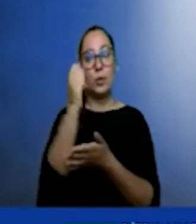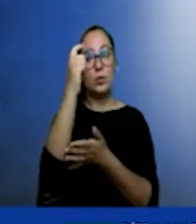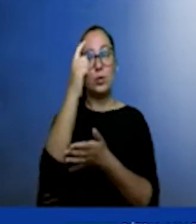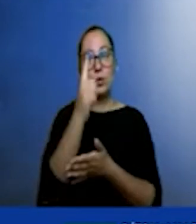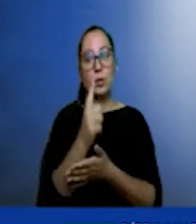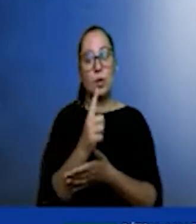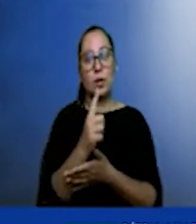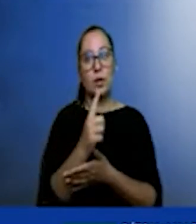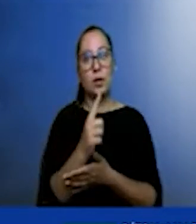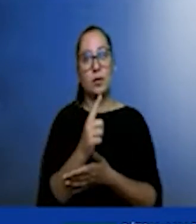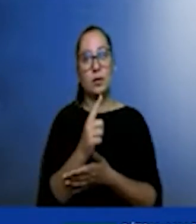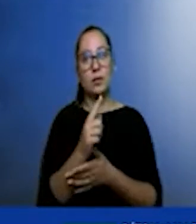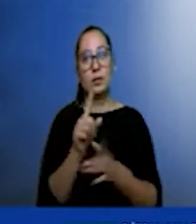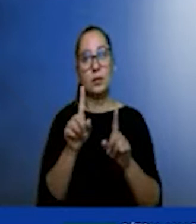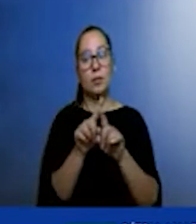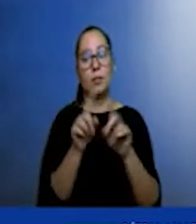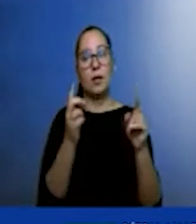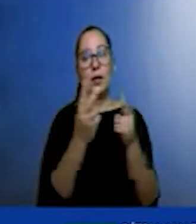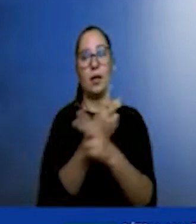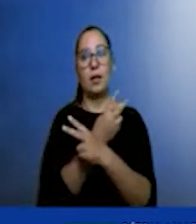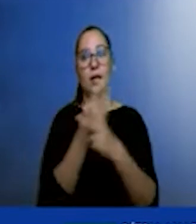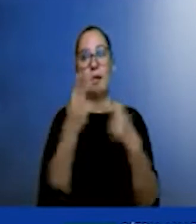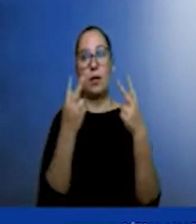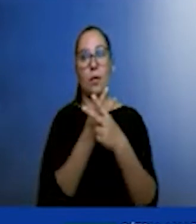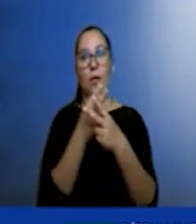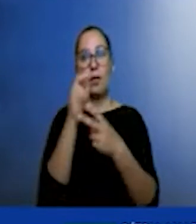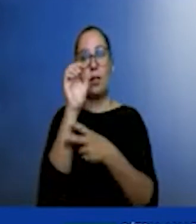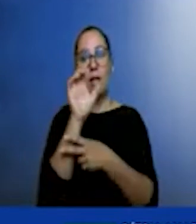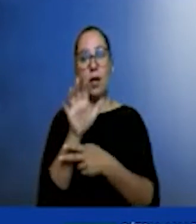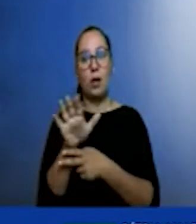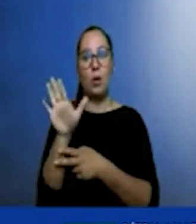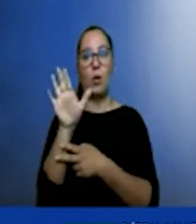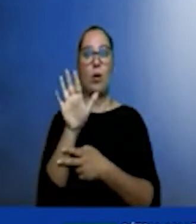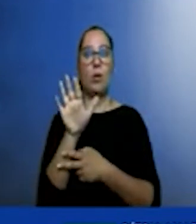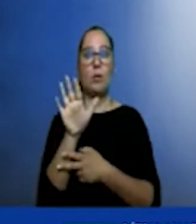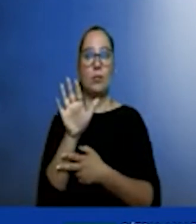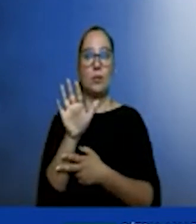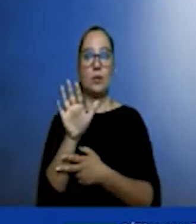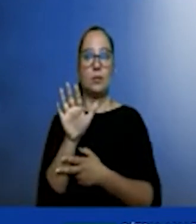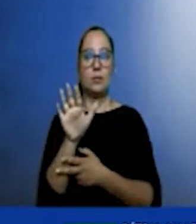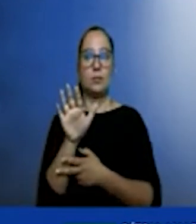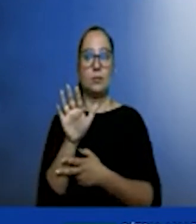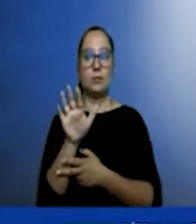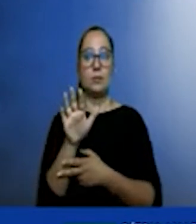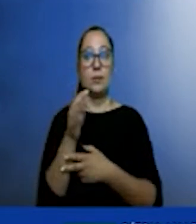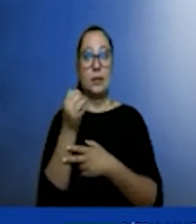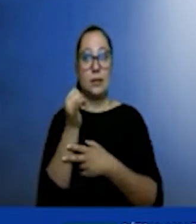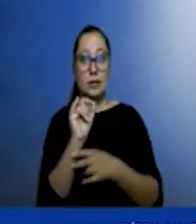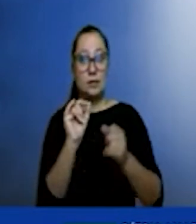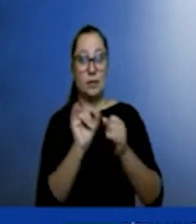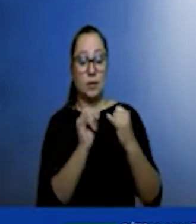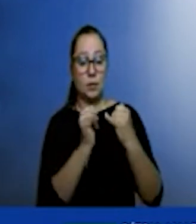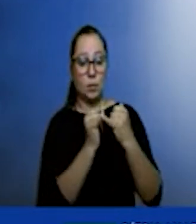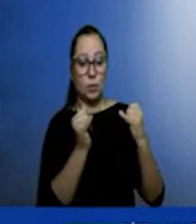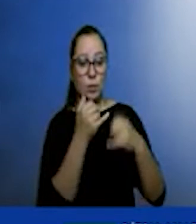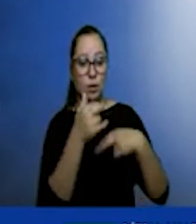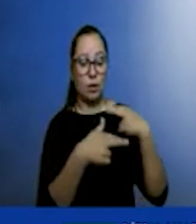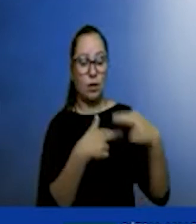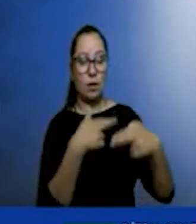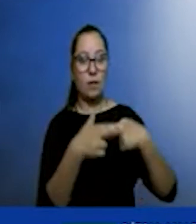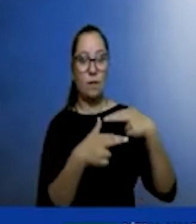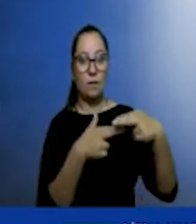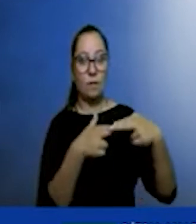e eólica na Europa. Porque se você fizer eletrólise ou reforma, que é a